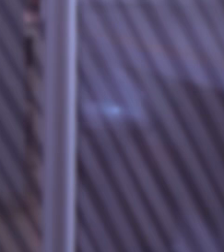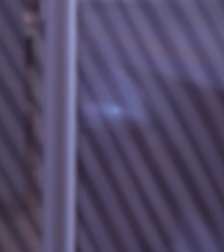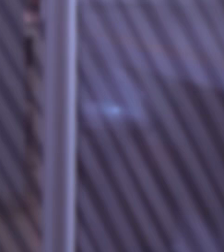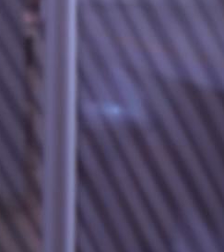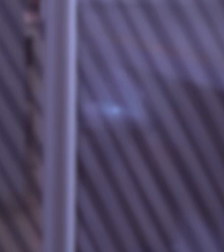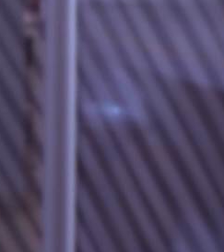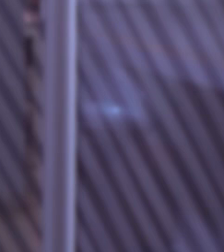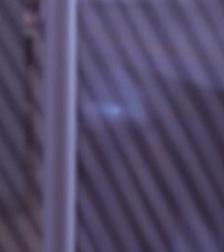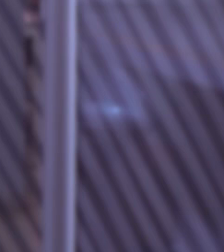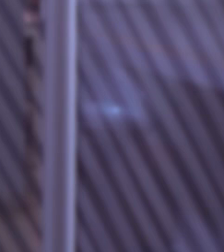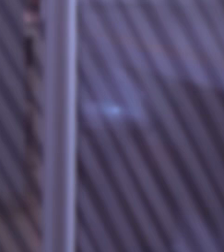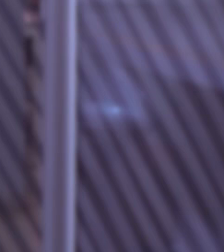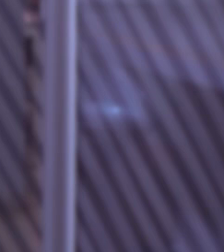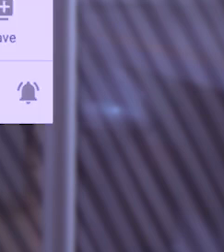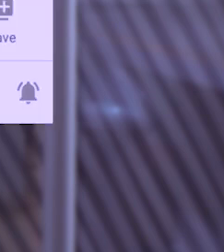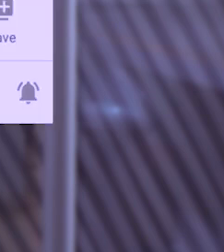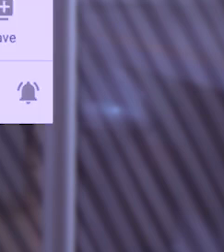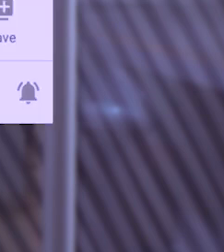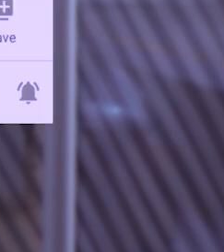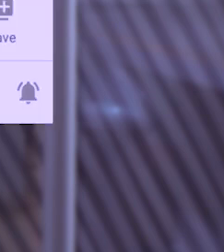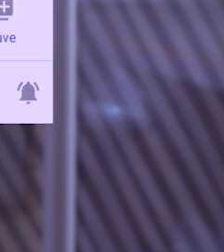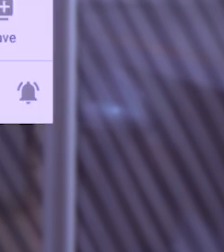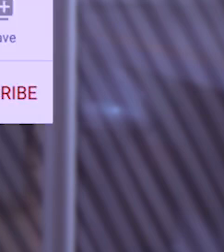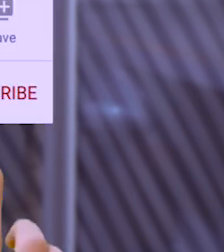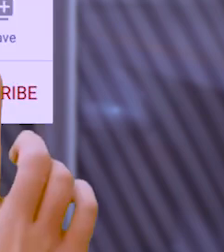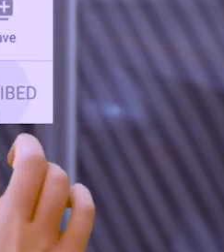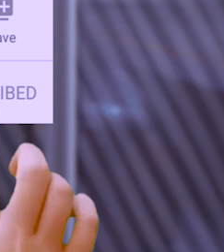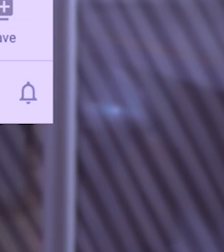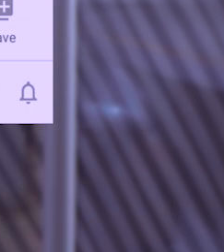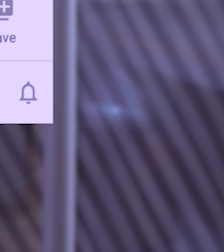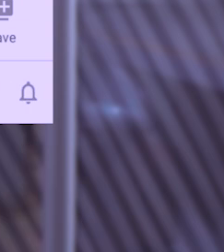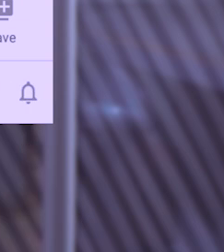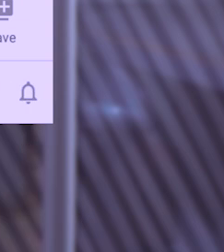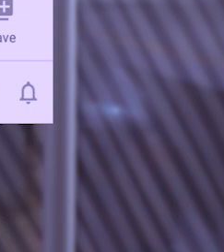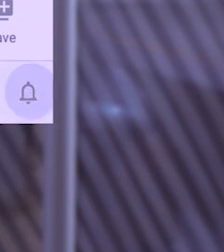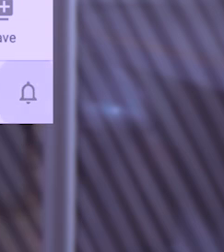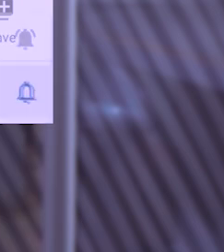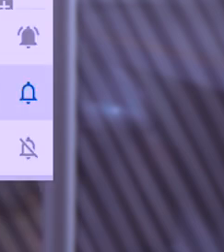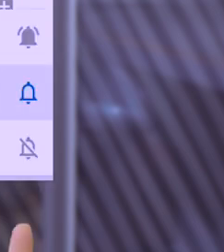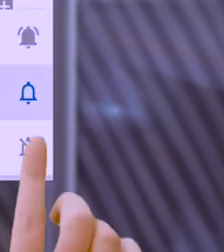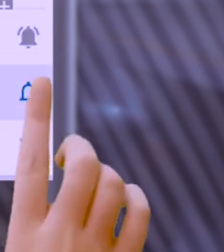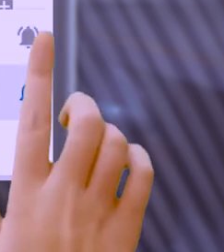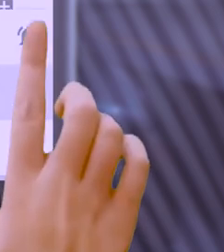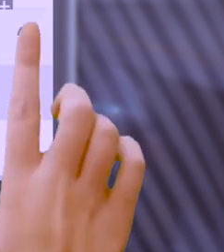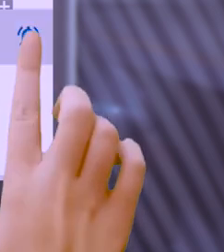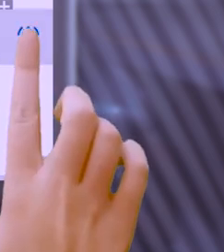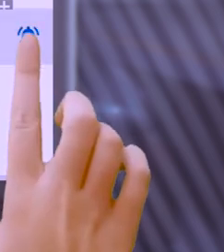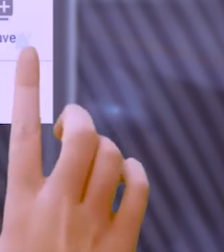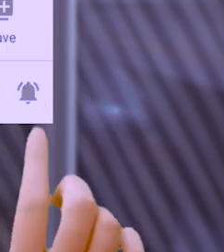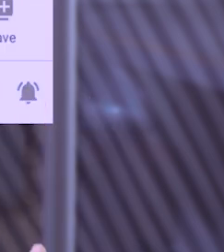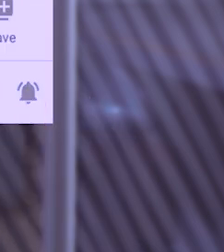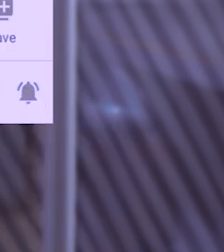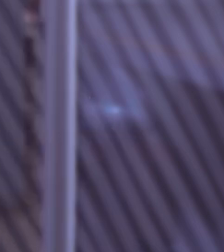Para obter mais informações, não se esqueça de curtir e subscrever no canal social media Gemen TV e clique também no botão